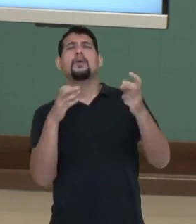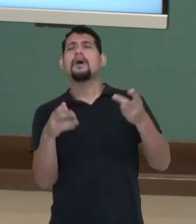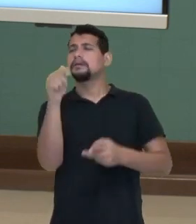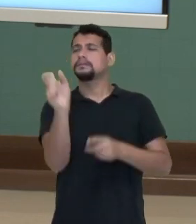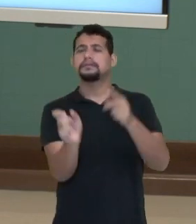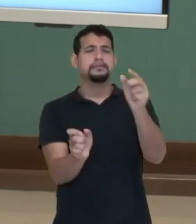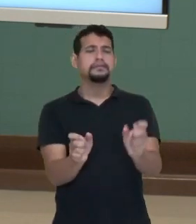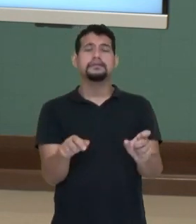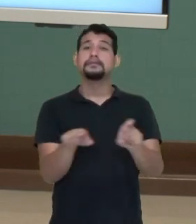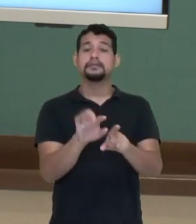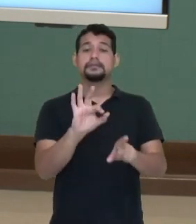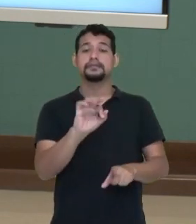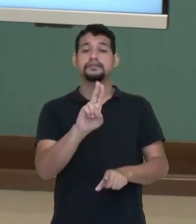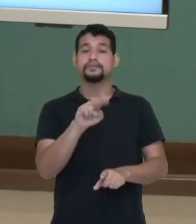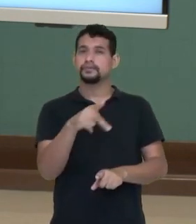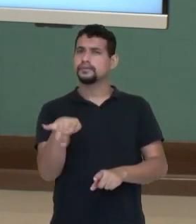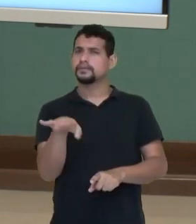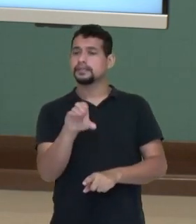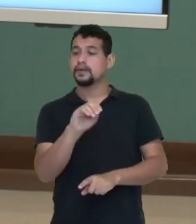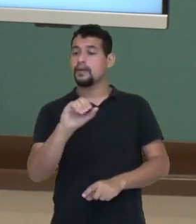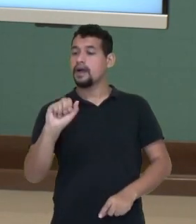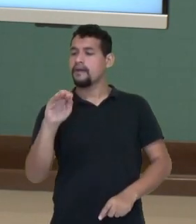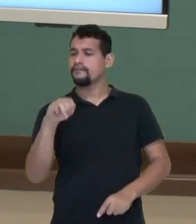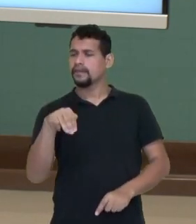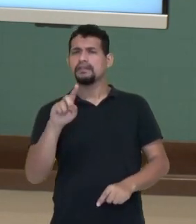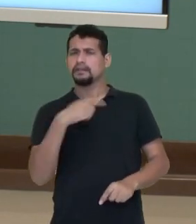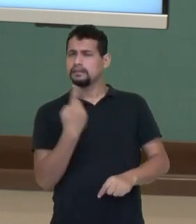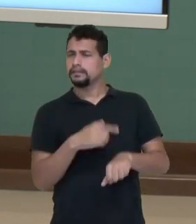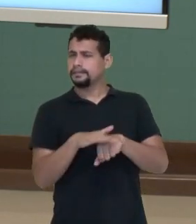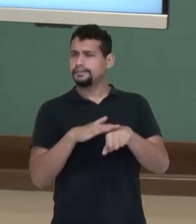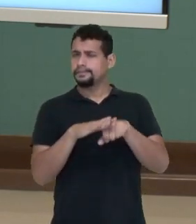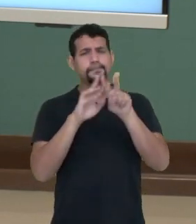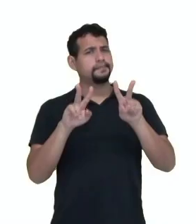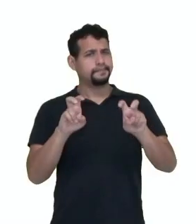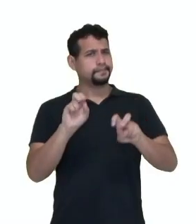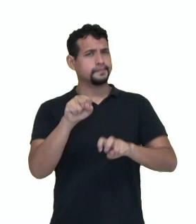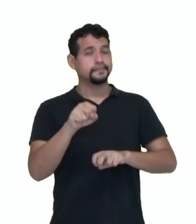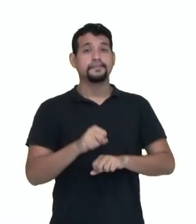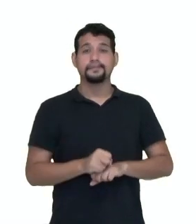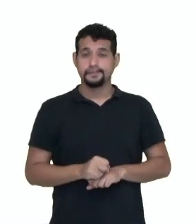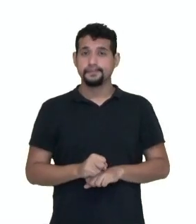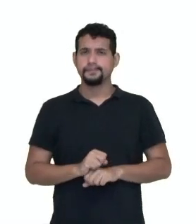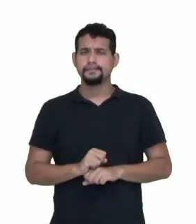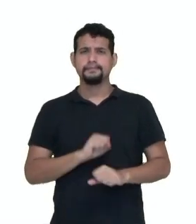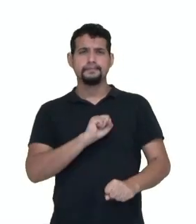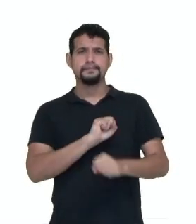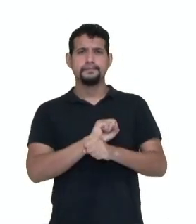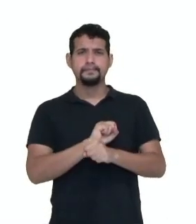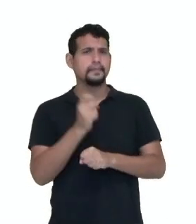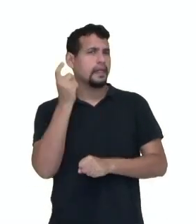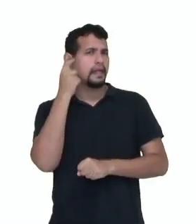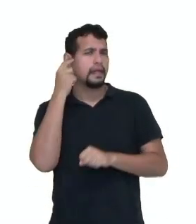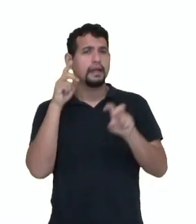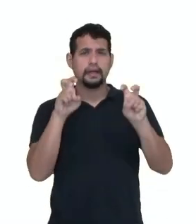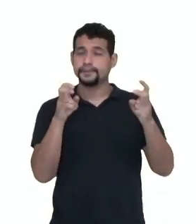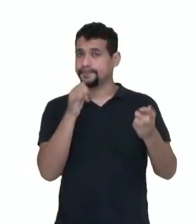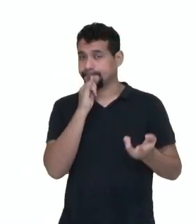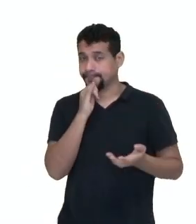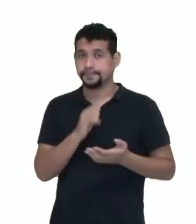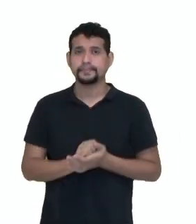características de uma função afim. Então vamos conversar um pouquinho sobre isso. Vamos pensar um pouco sobre essa questão aqui,